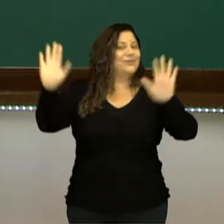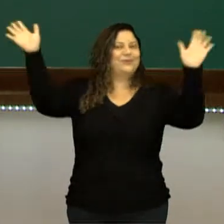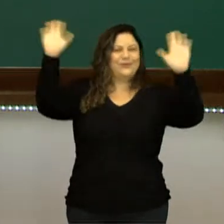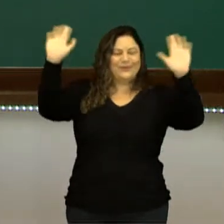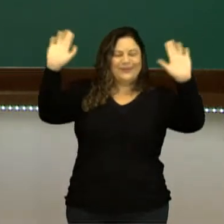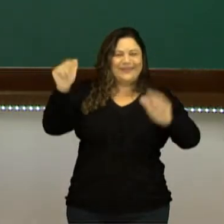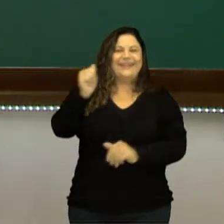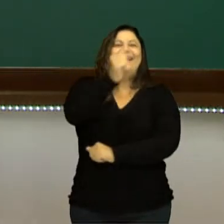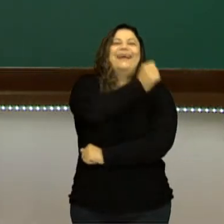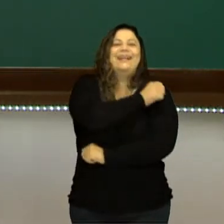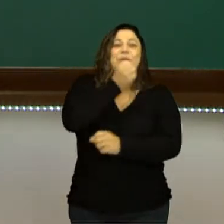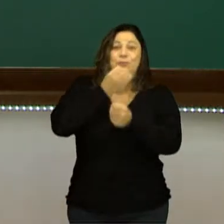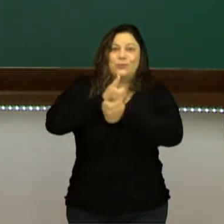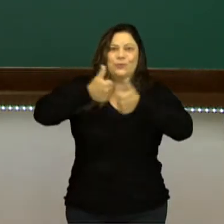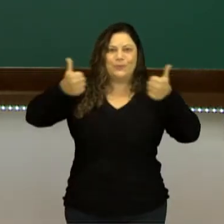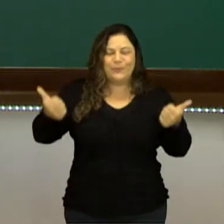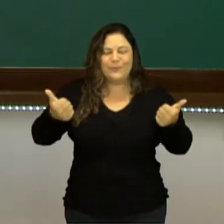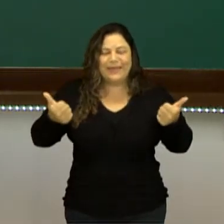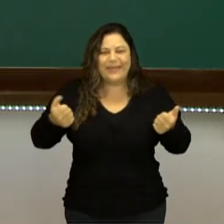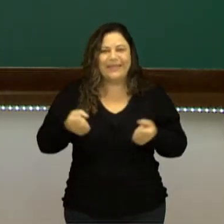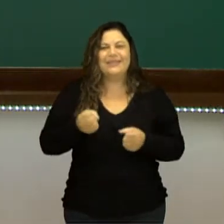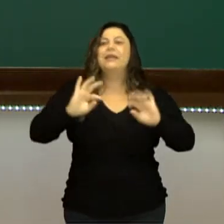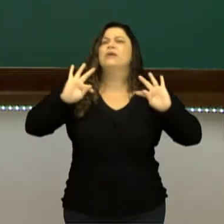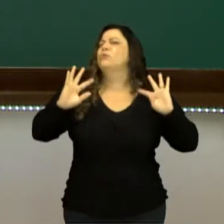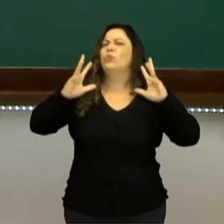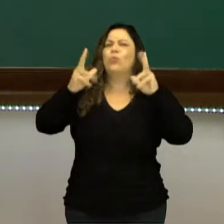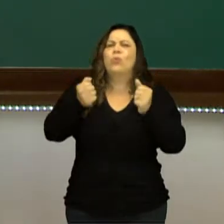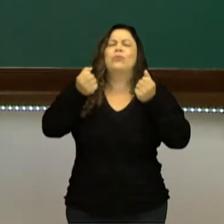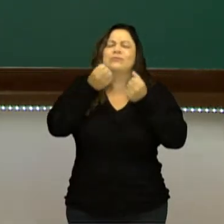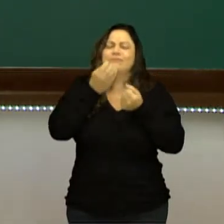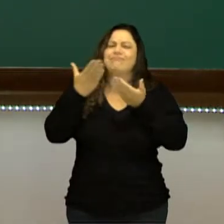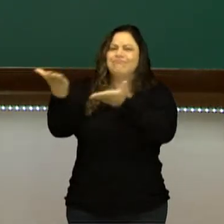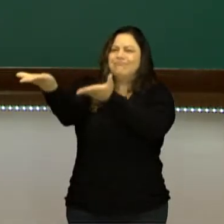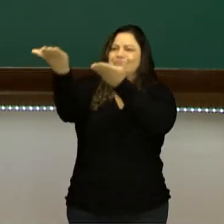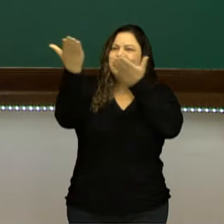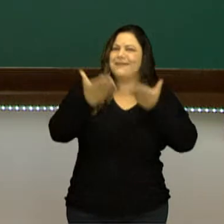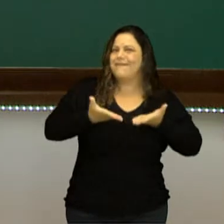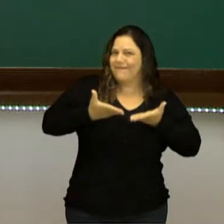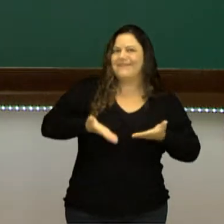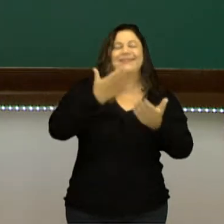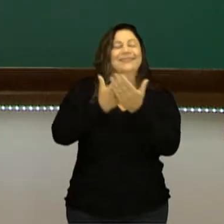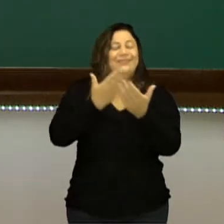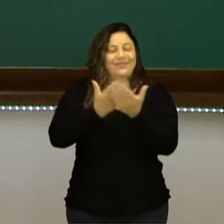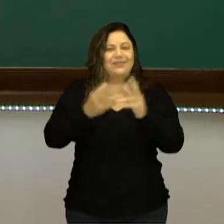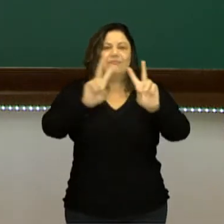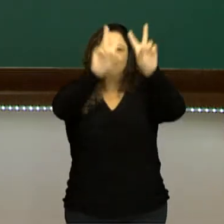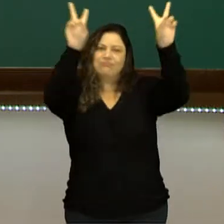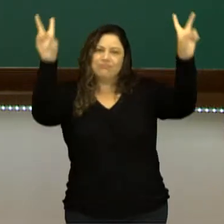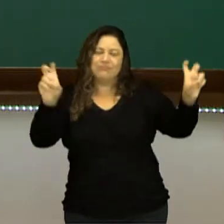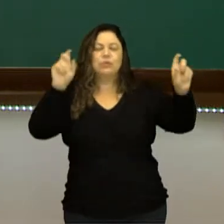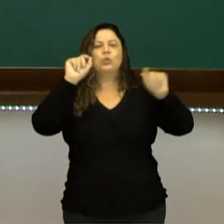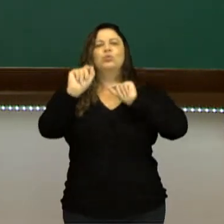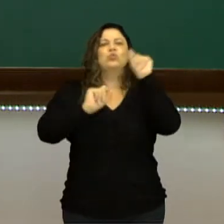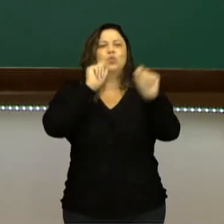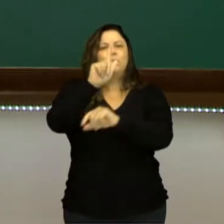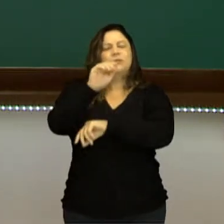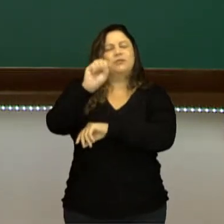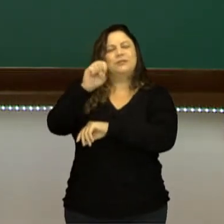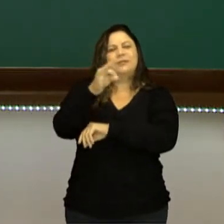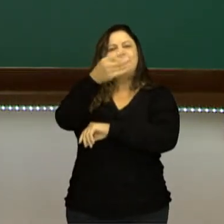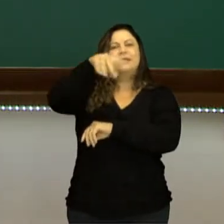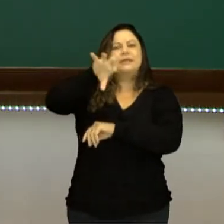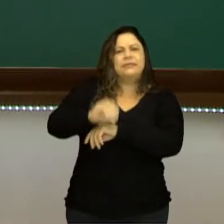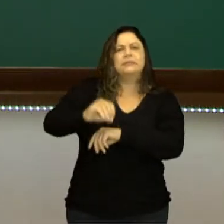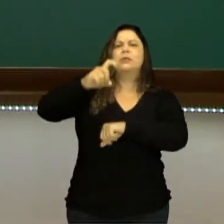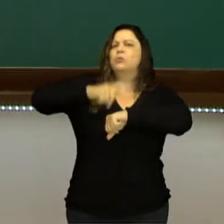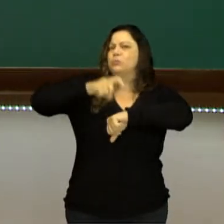Olá, estudante, tudo bem com vocês? Sejam todos bem-vindos, bem-vindas à nossa aula, né? Sobre gestão do tempo, rotinas